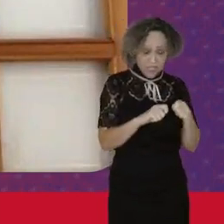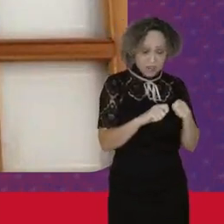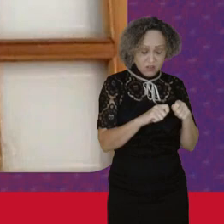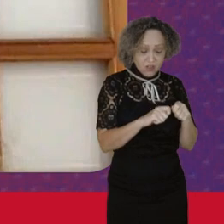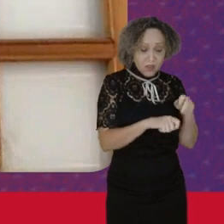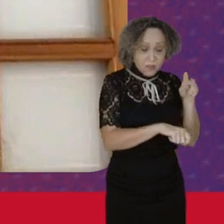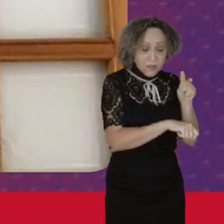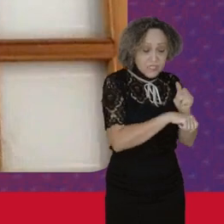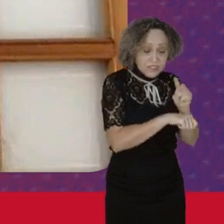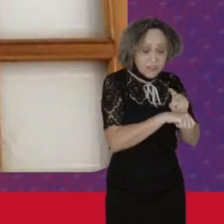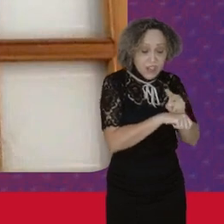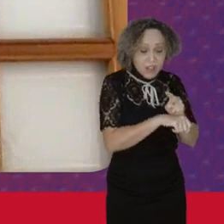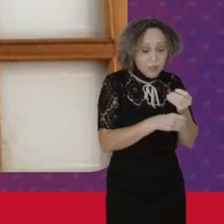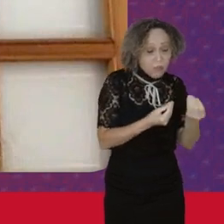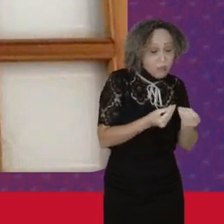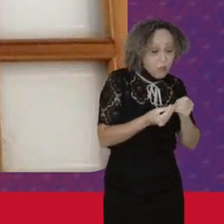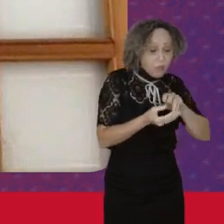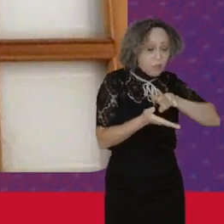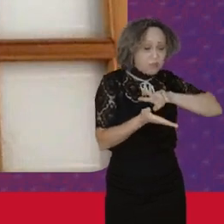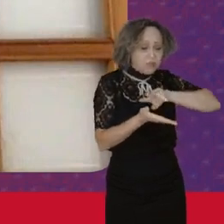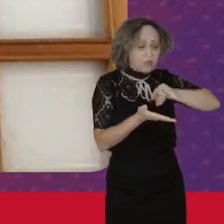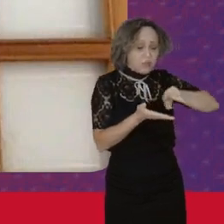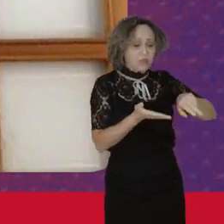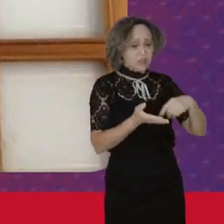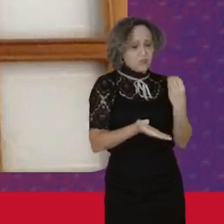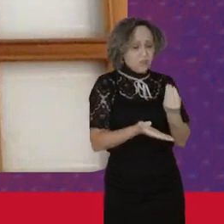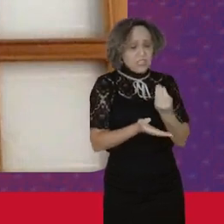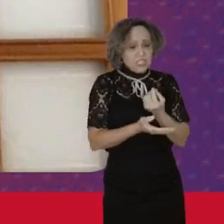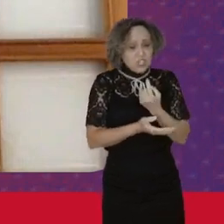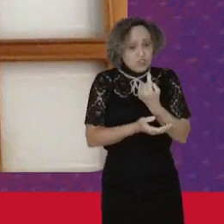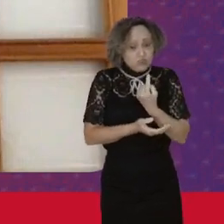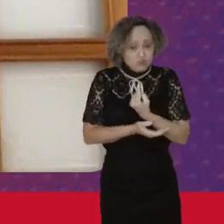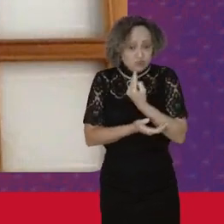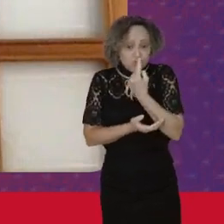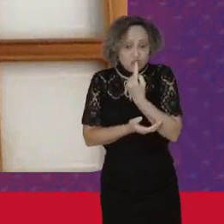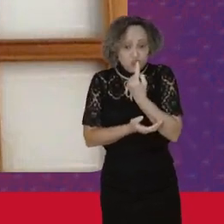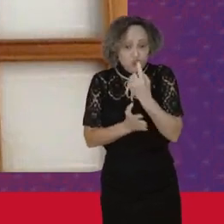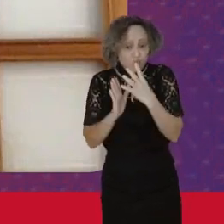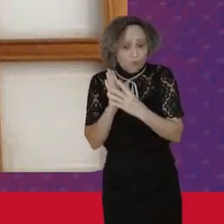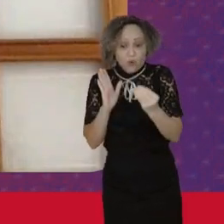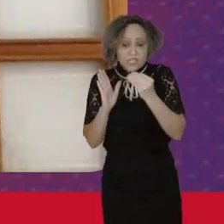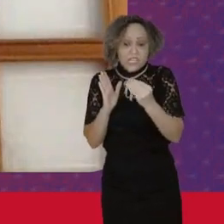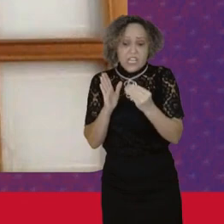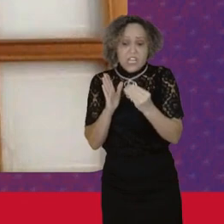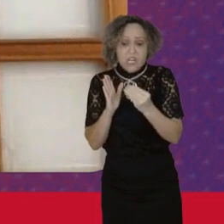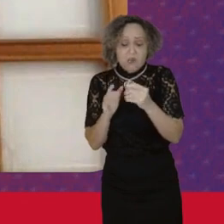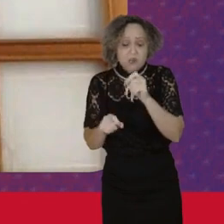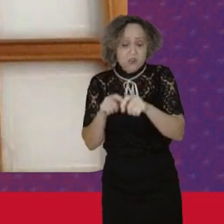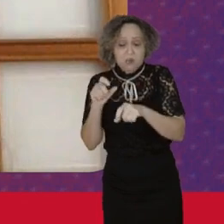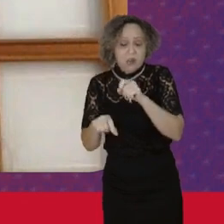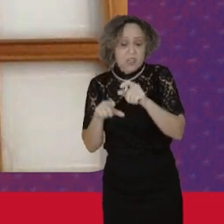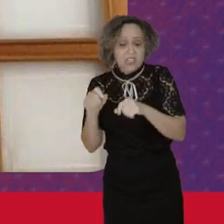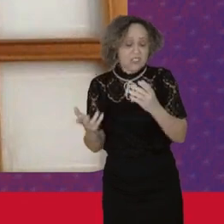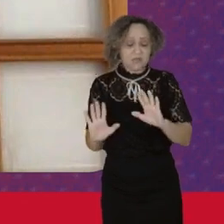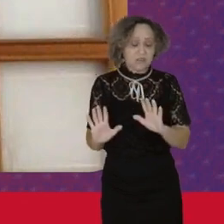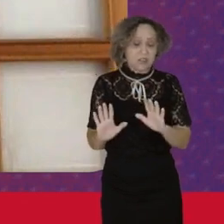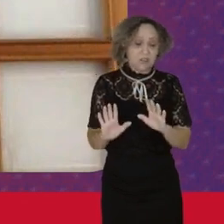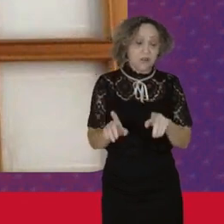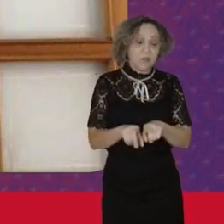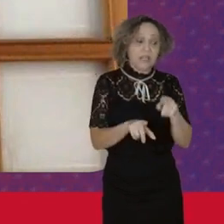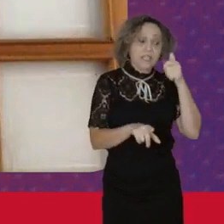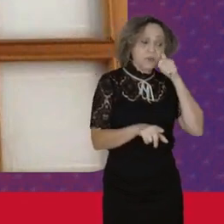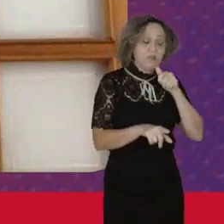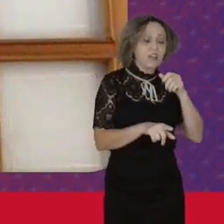diversidade, puderam preservar as sementes crioulas, preservar as formas tradicionais de produção, e